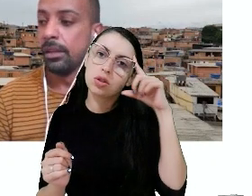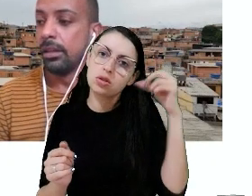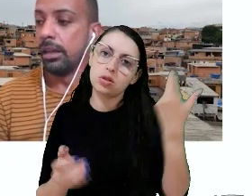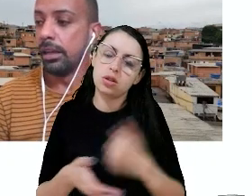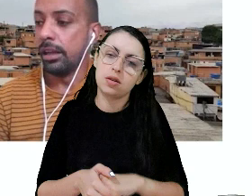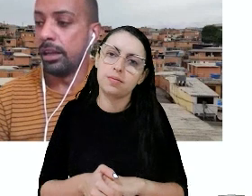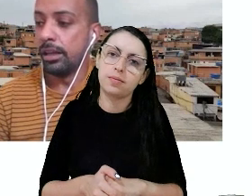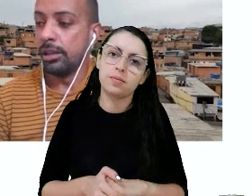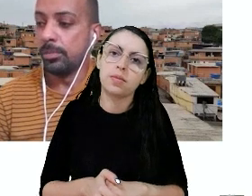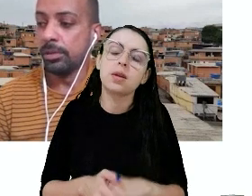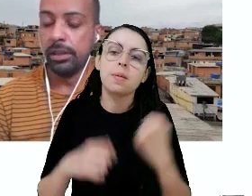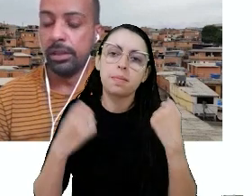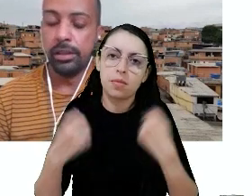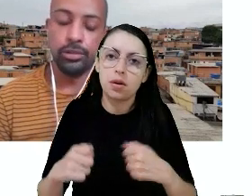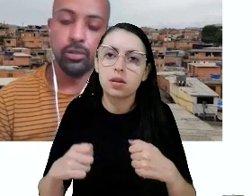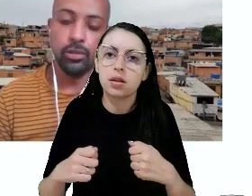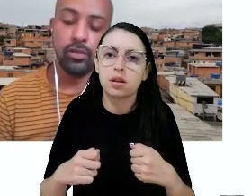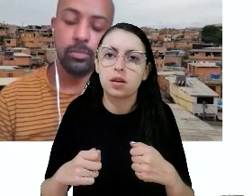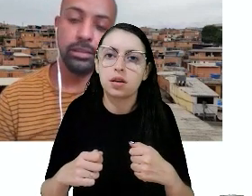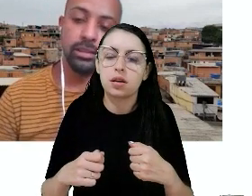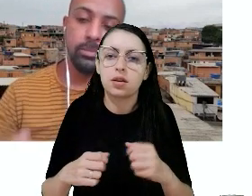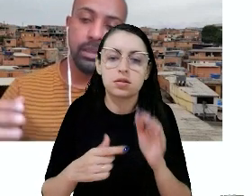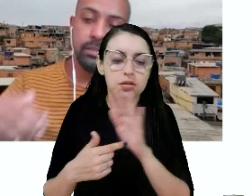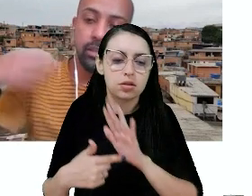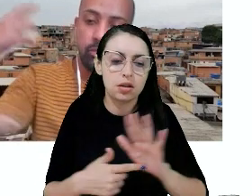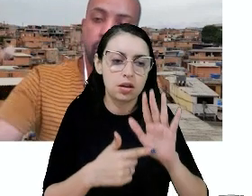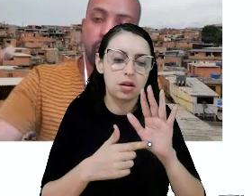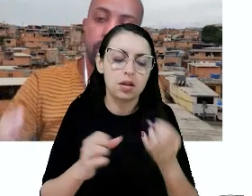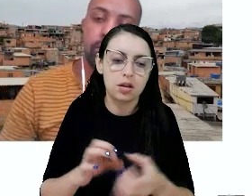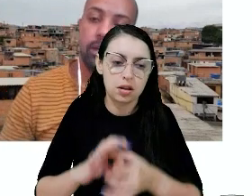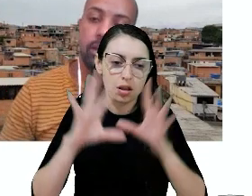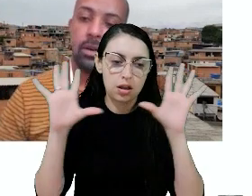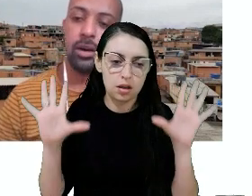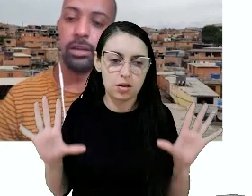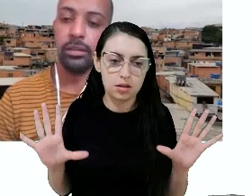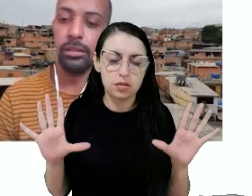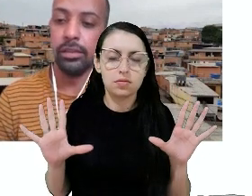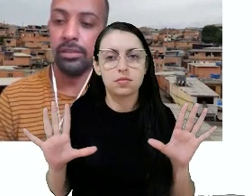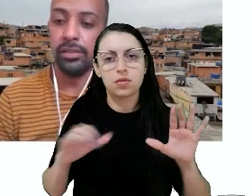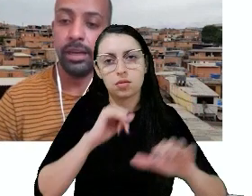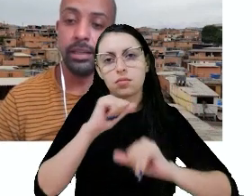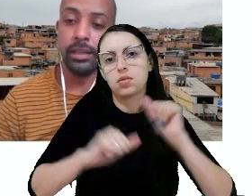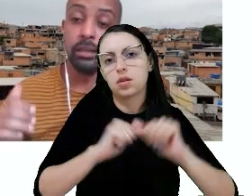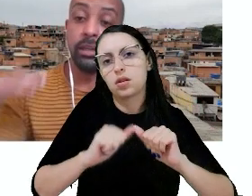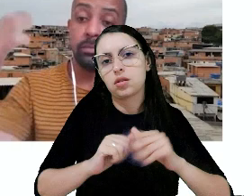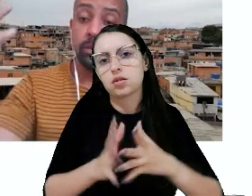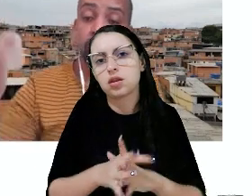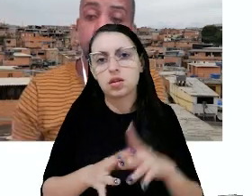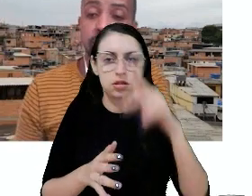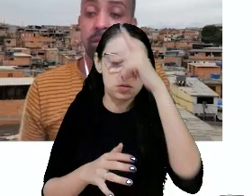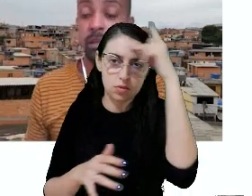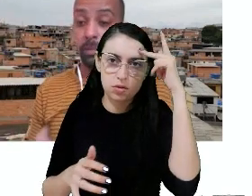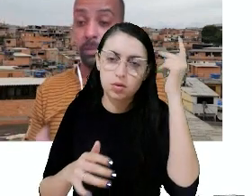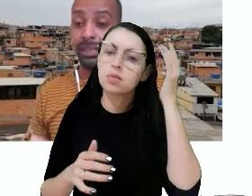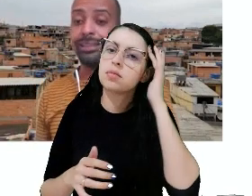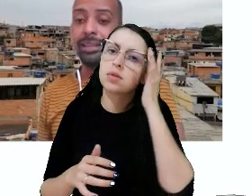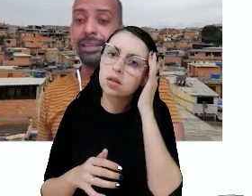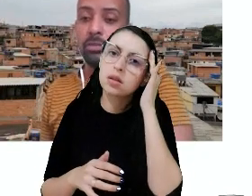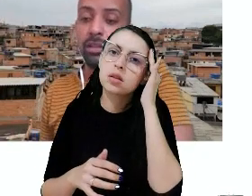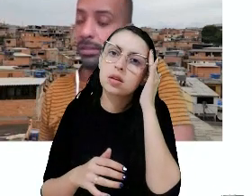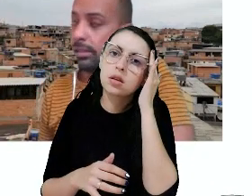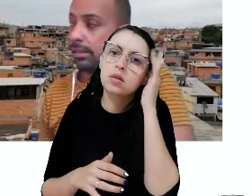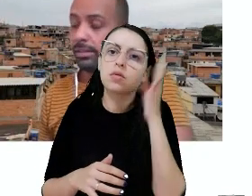dia. E de poder, de alguma forma, transparecer de uma forma ainda maior e reverberar em ainda mais pessoas